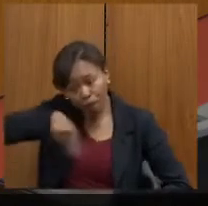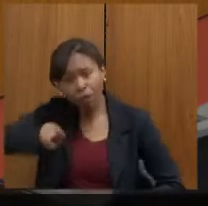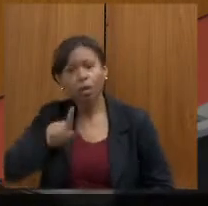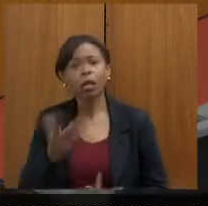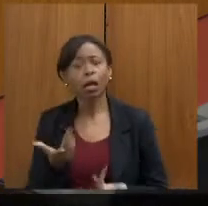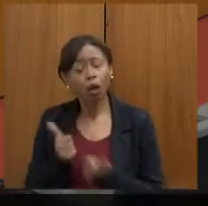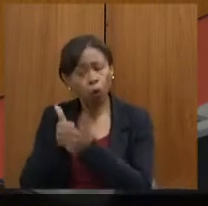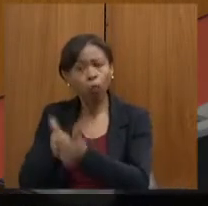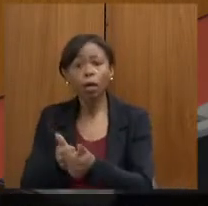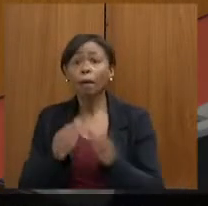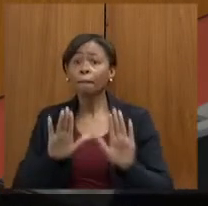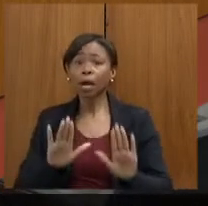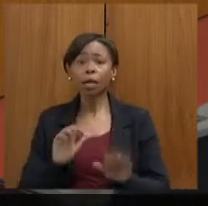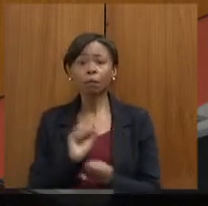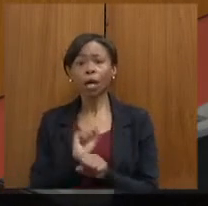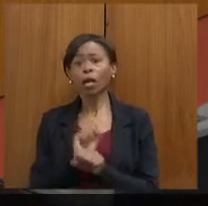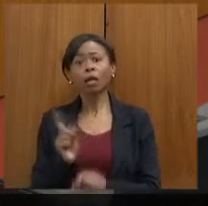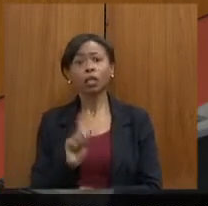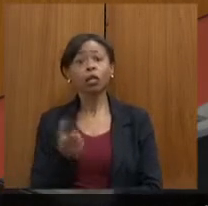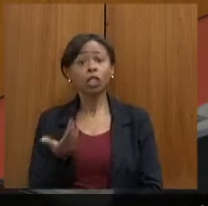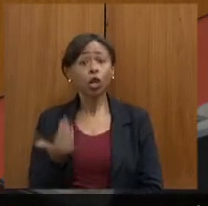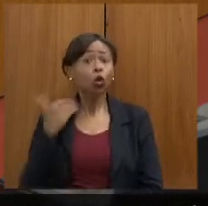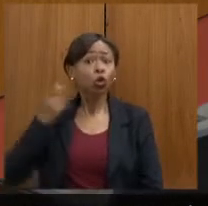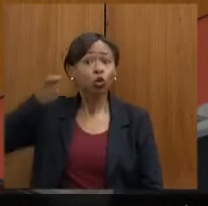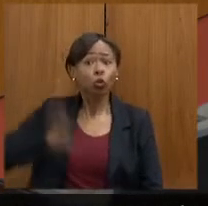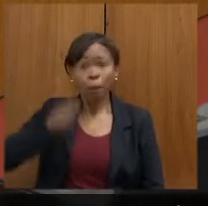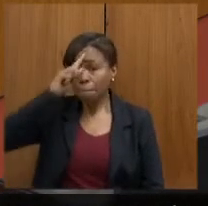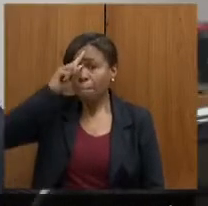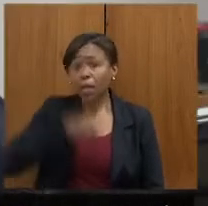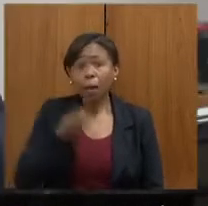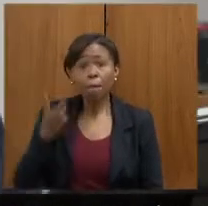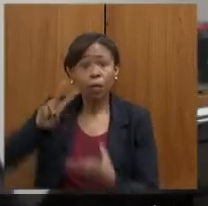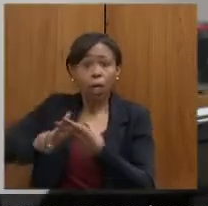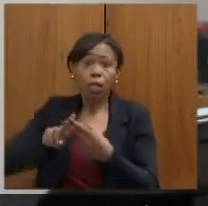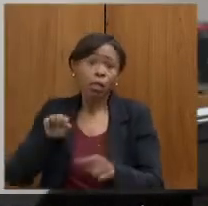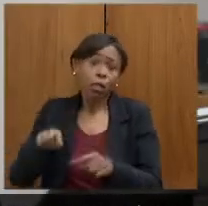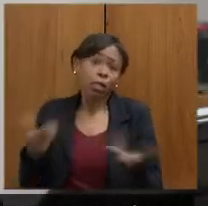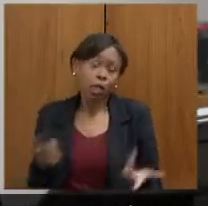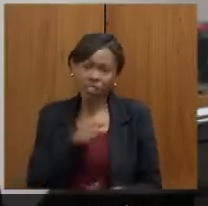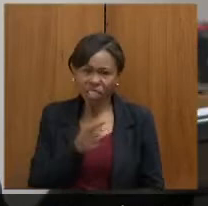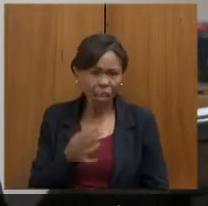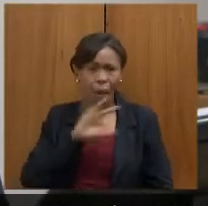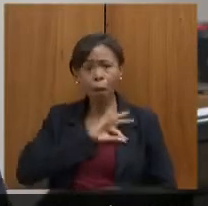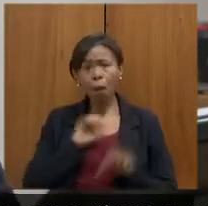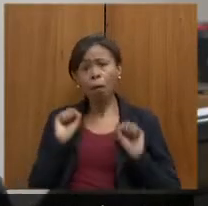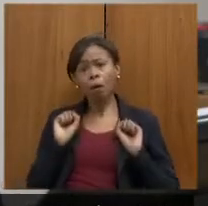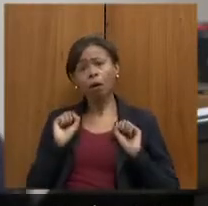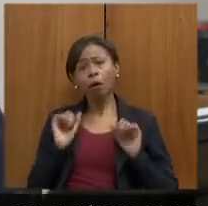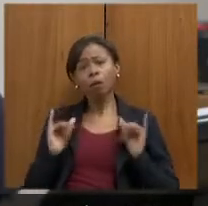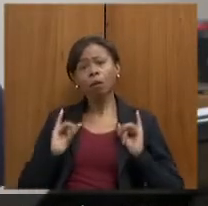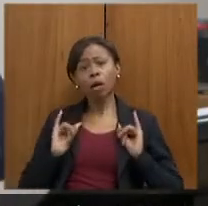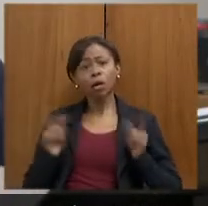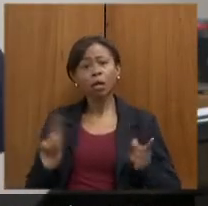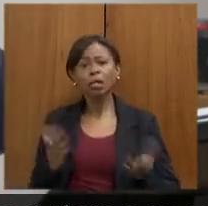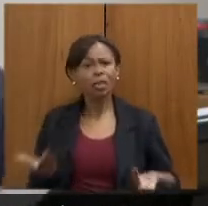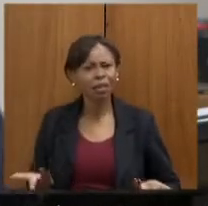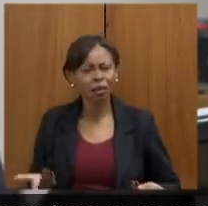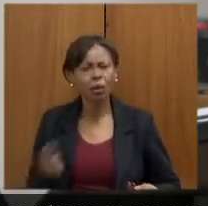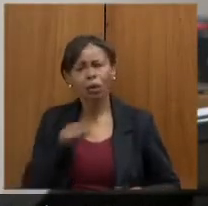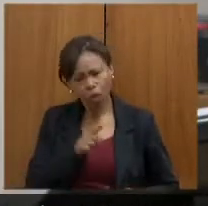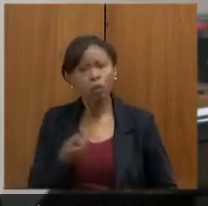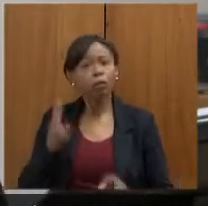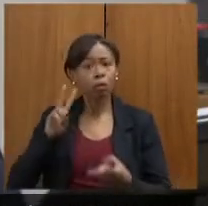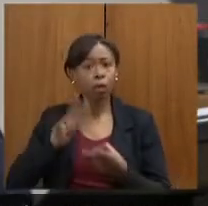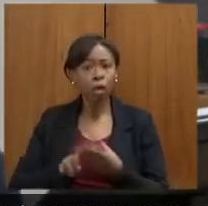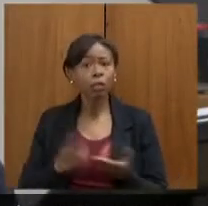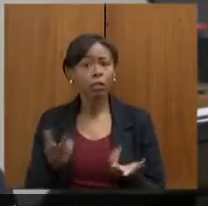acompanha mas ninguém espera se o juiz mandar prender um cara você não vai lá para ele não você fica esperando uma comissão para ganhar vamos prender